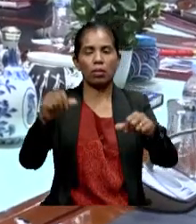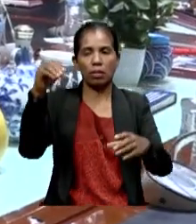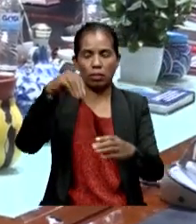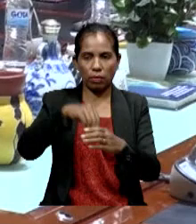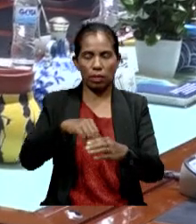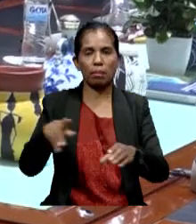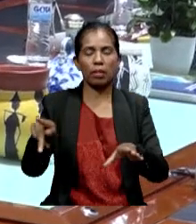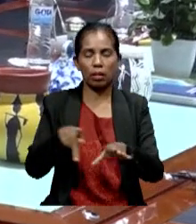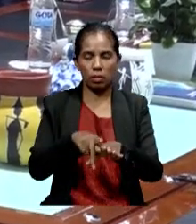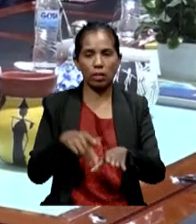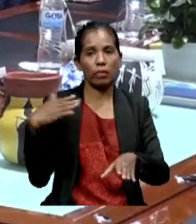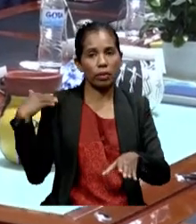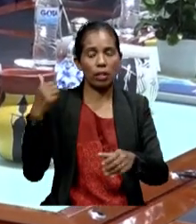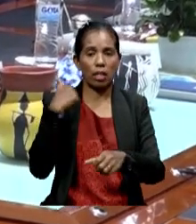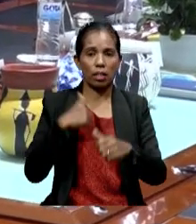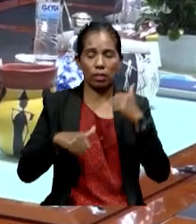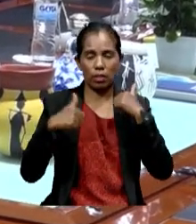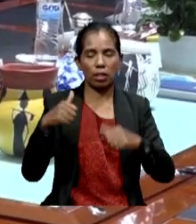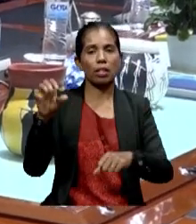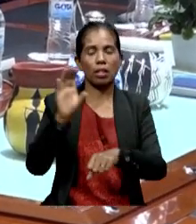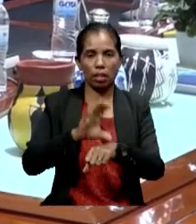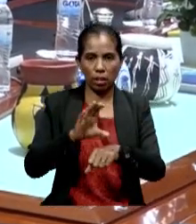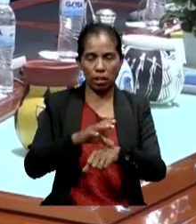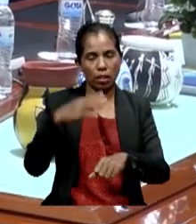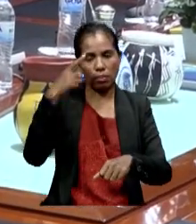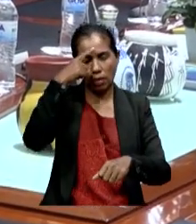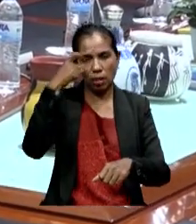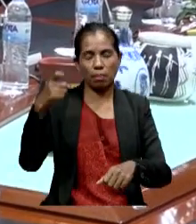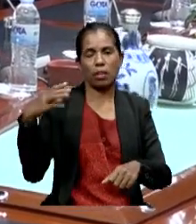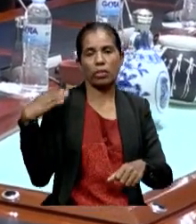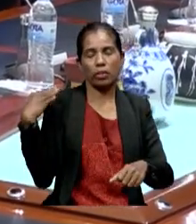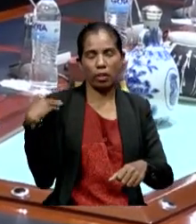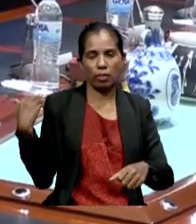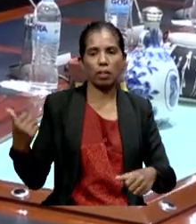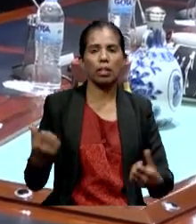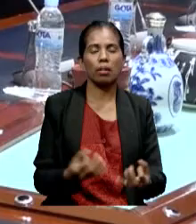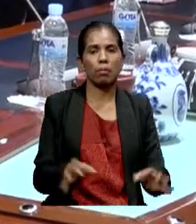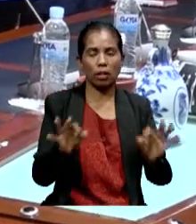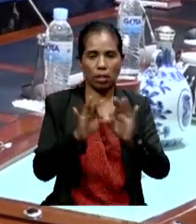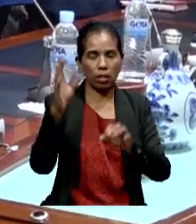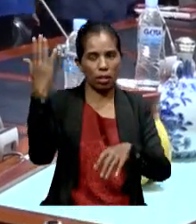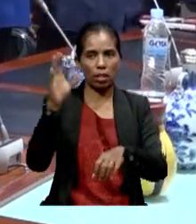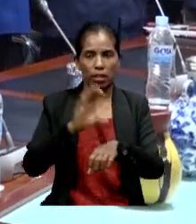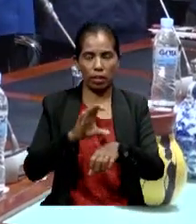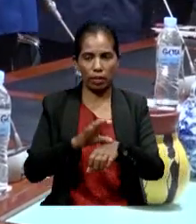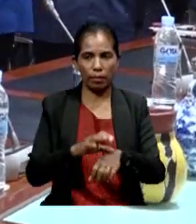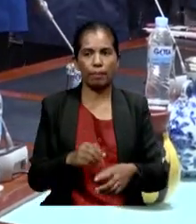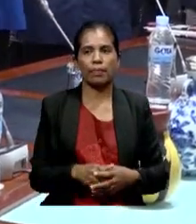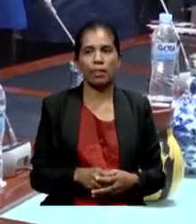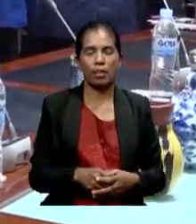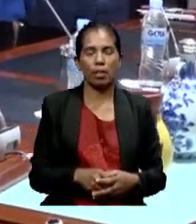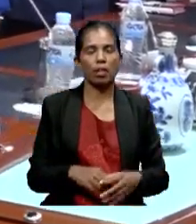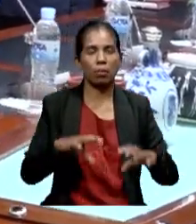e a atividade igrejanian, também jovem no papel importante teves e uma crera. No novo envolvimento da juventude na